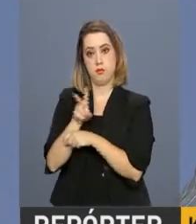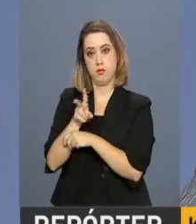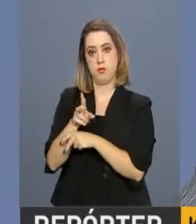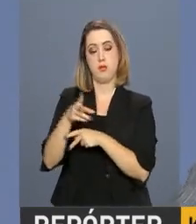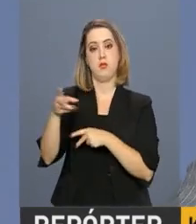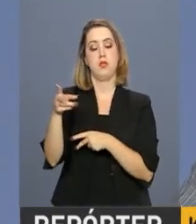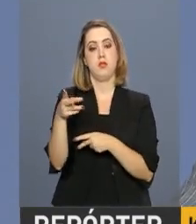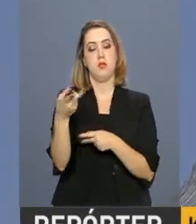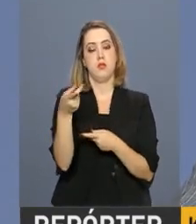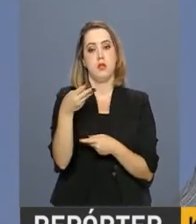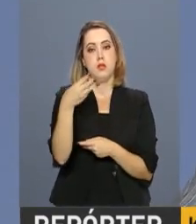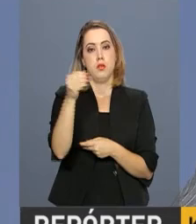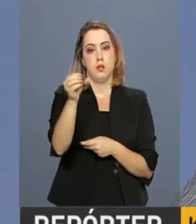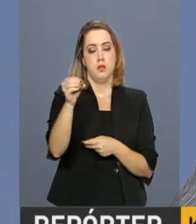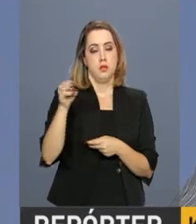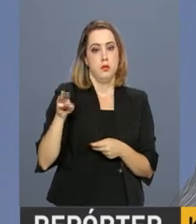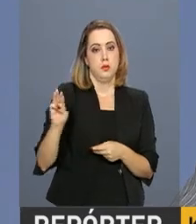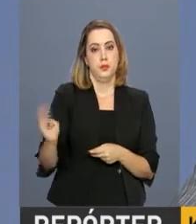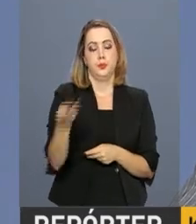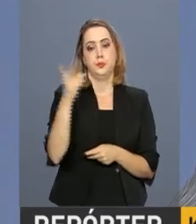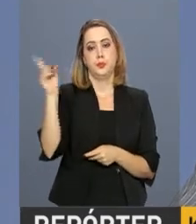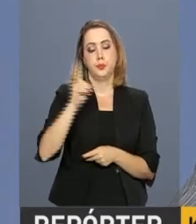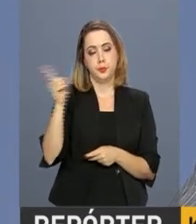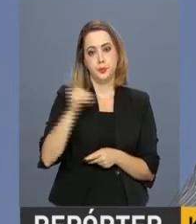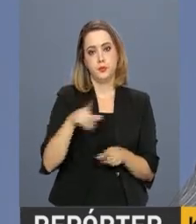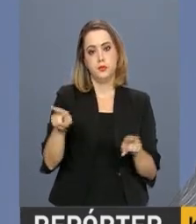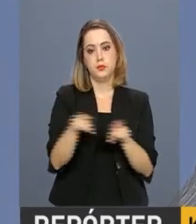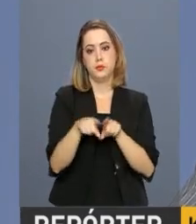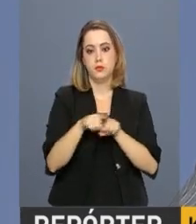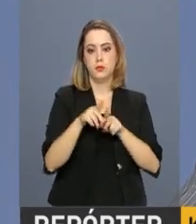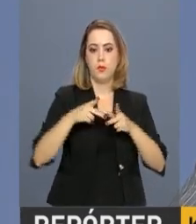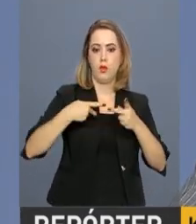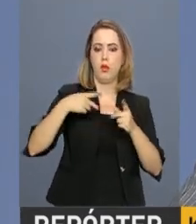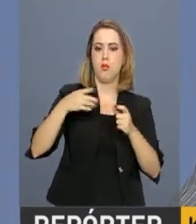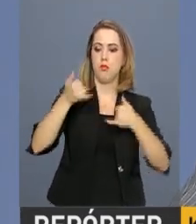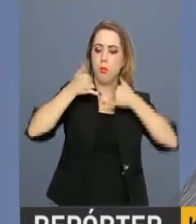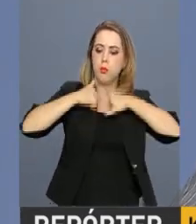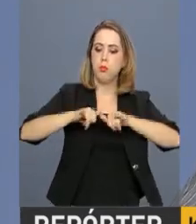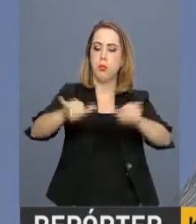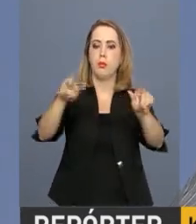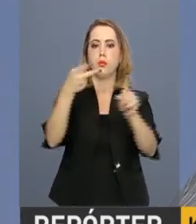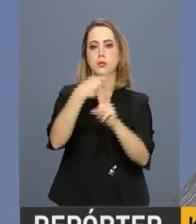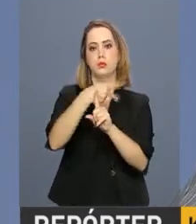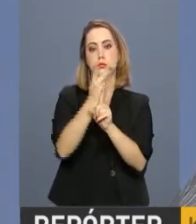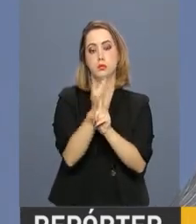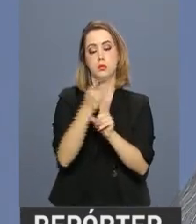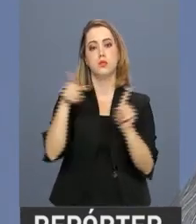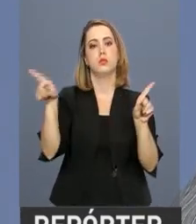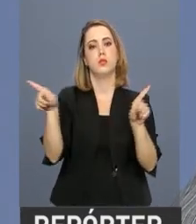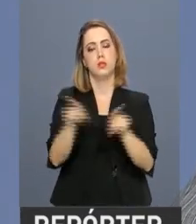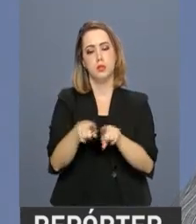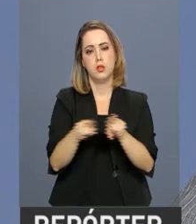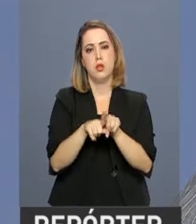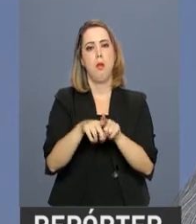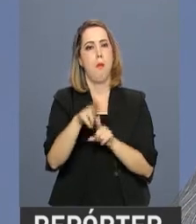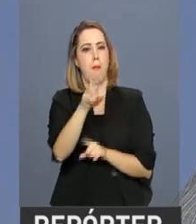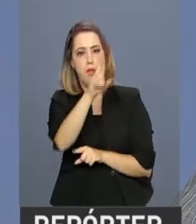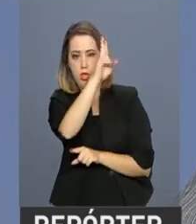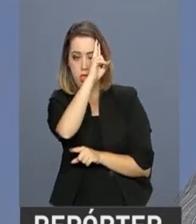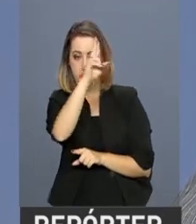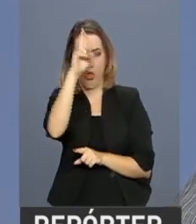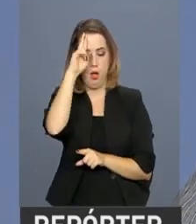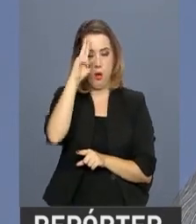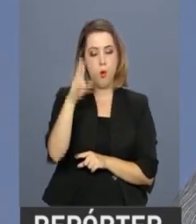de dólares e é bnds e para projetos de energia eólica ao a projetos aprovados também na rússia na china e